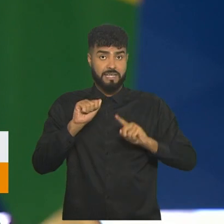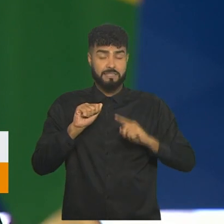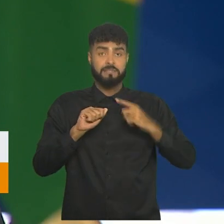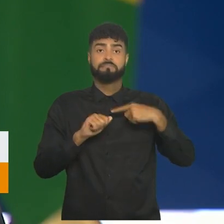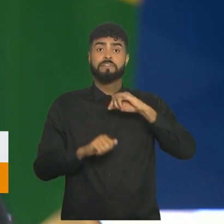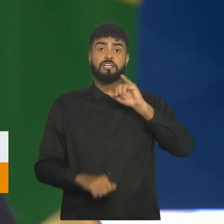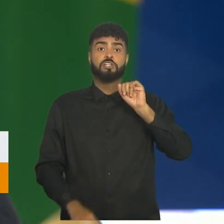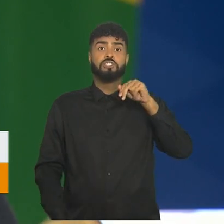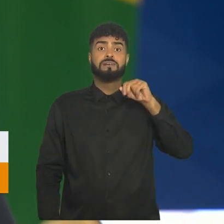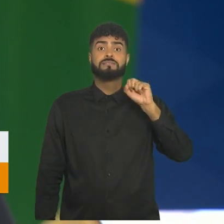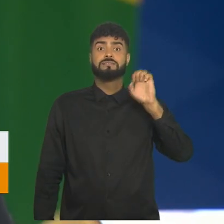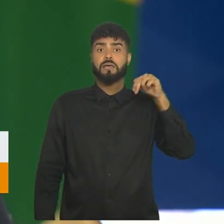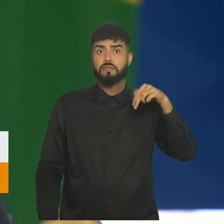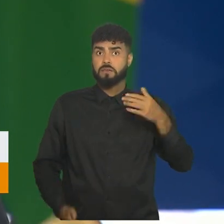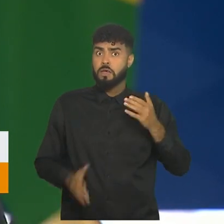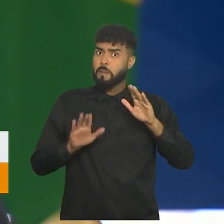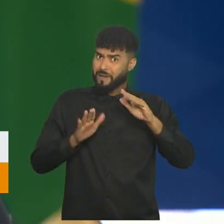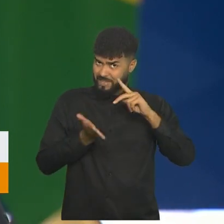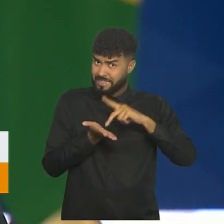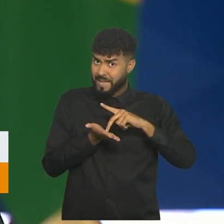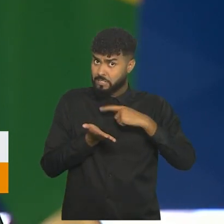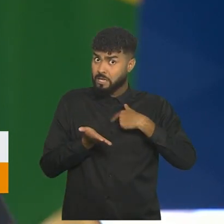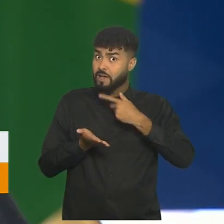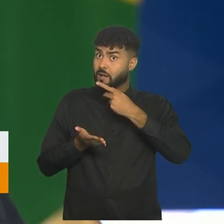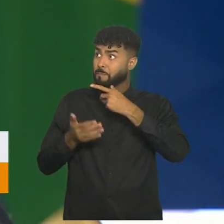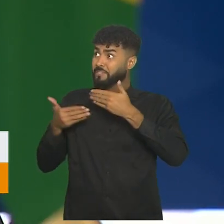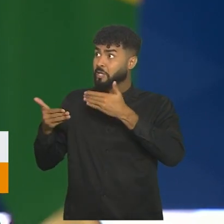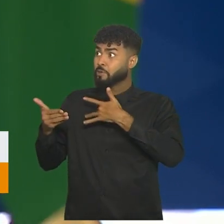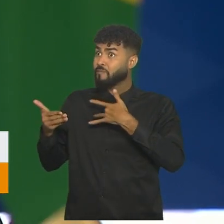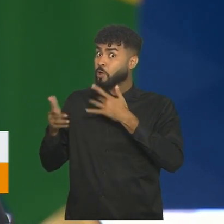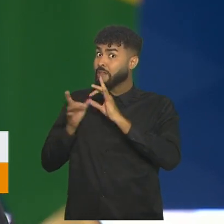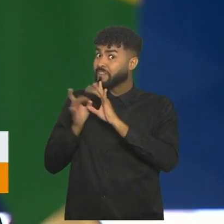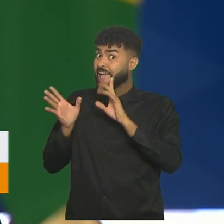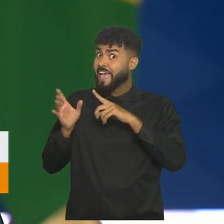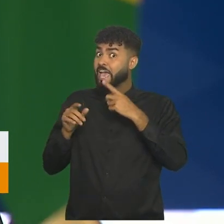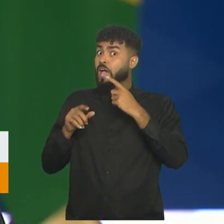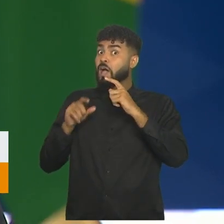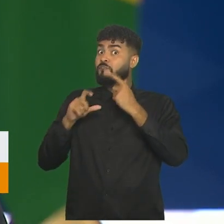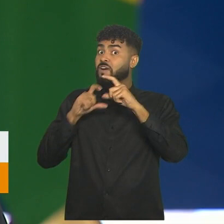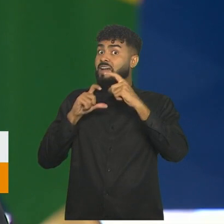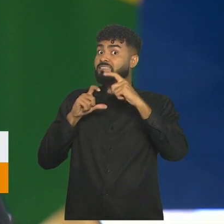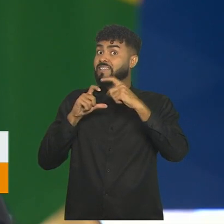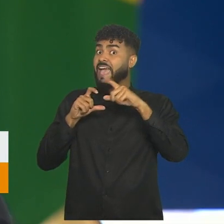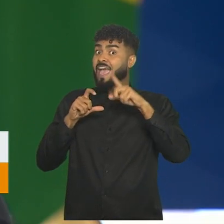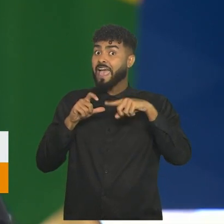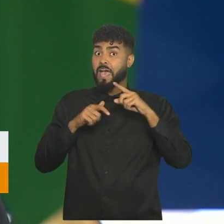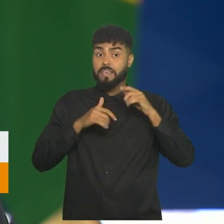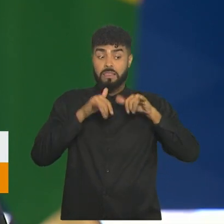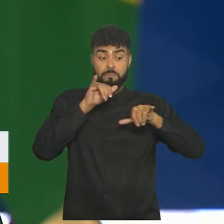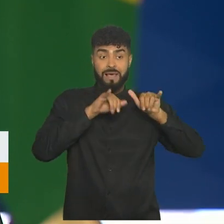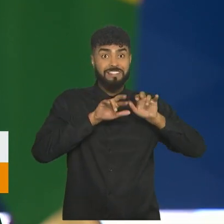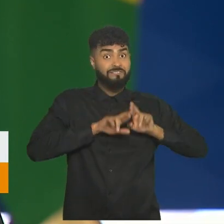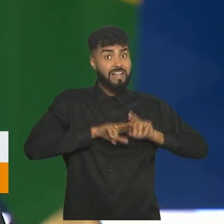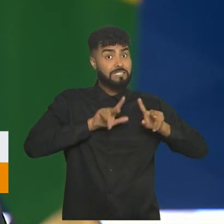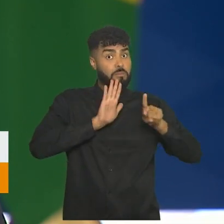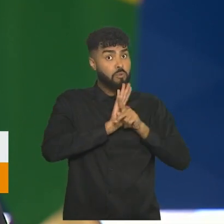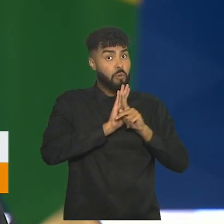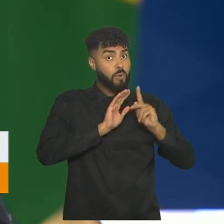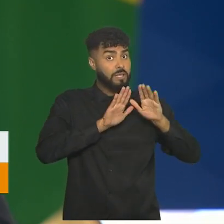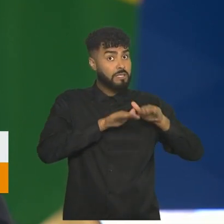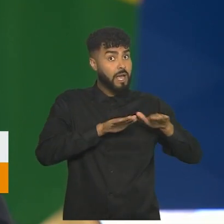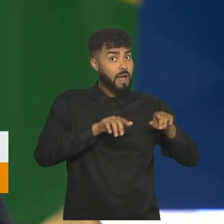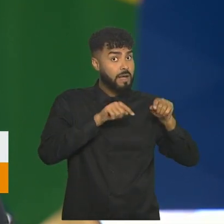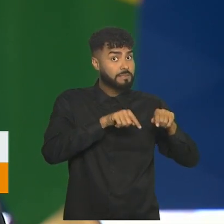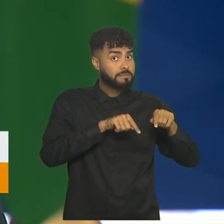sendo que para esse público a única vacina que vale é a da Pfizer, com a dose diferente, que é a dose pediátrica. Outro ponto que também está sendo